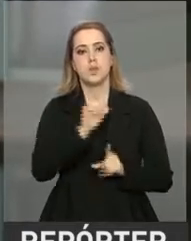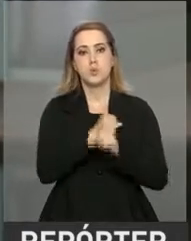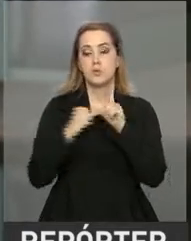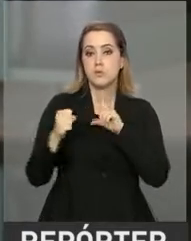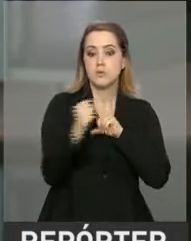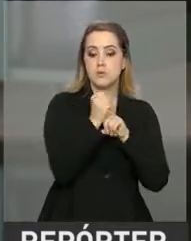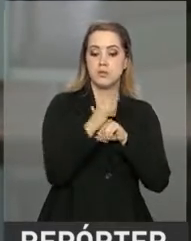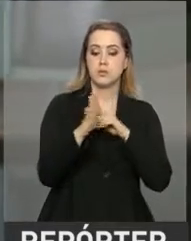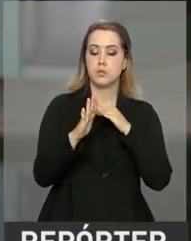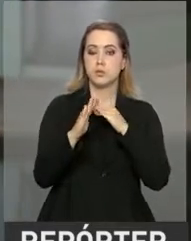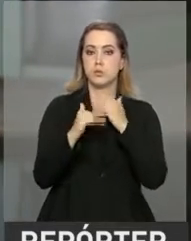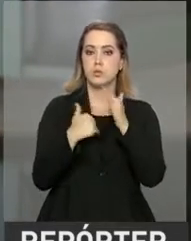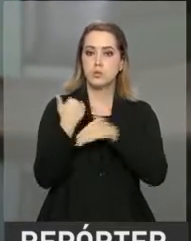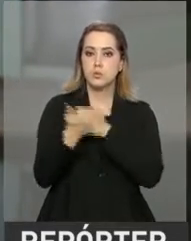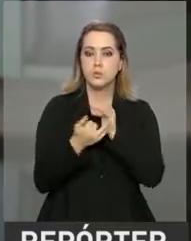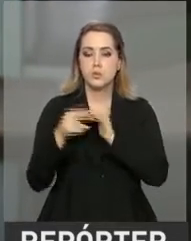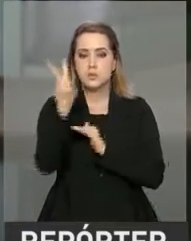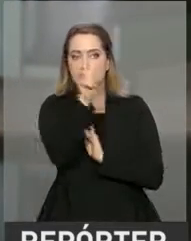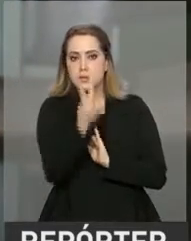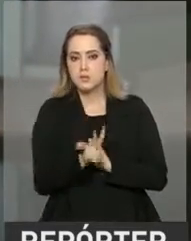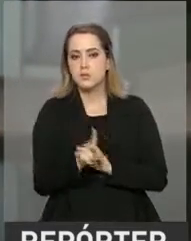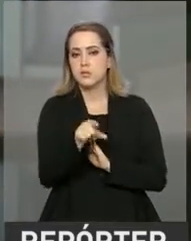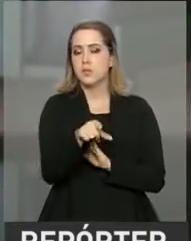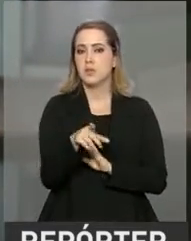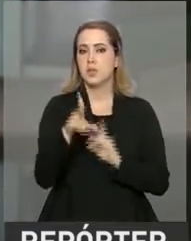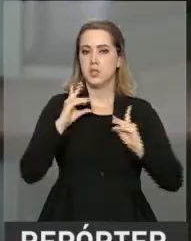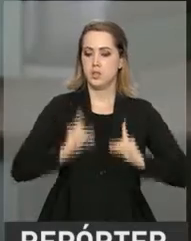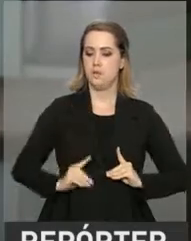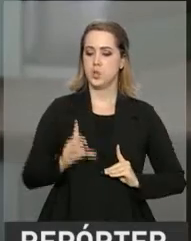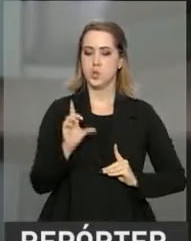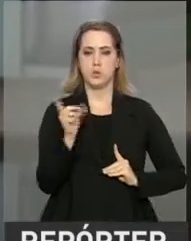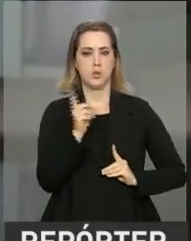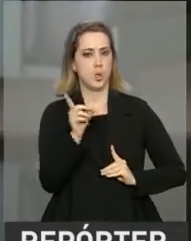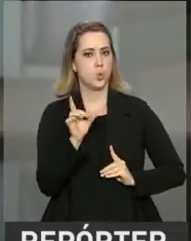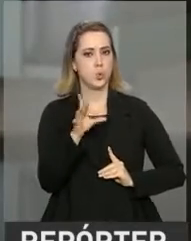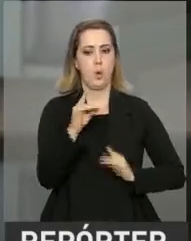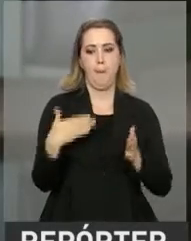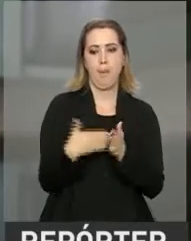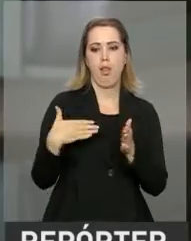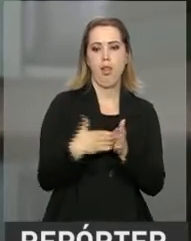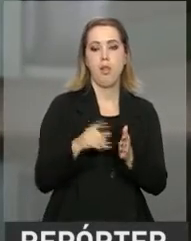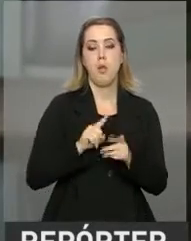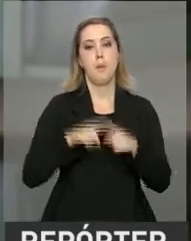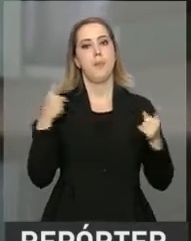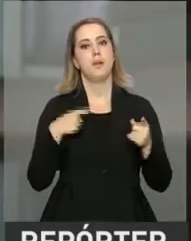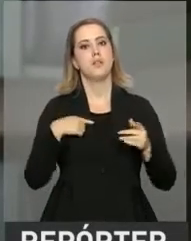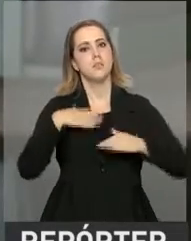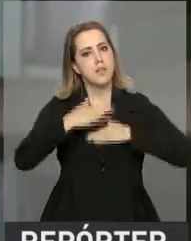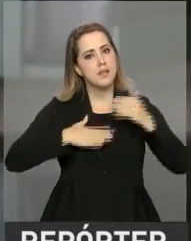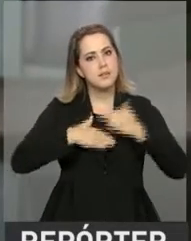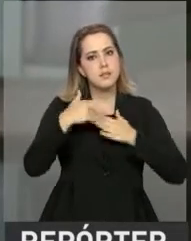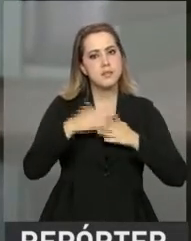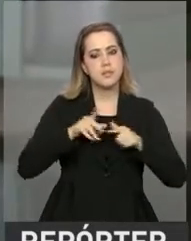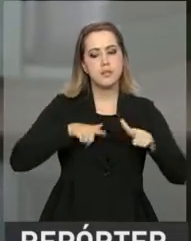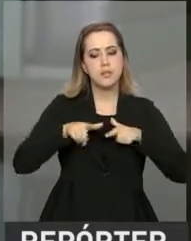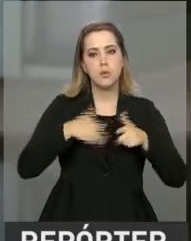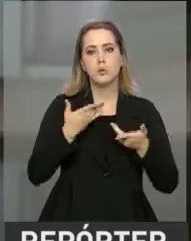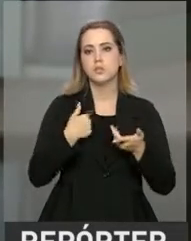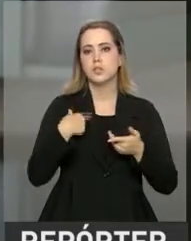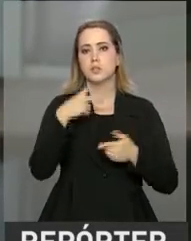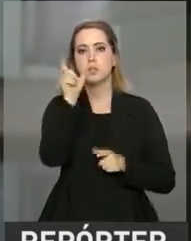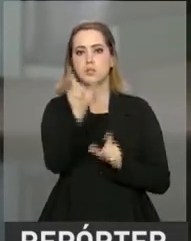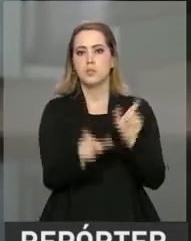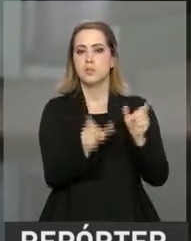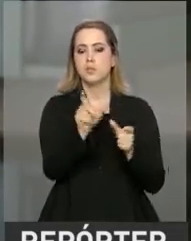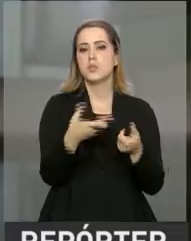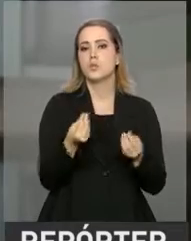de então, avalia a deficiência não só pelas limitações, mas pelas atitudes das pessoas e principalmente pelo contexto com